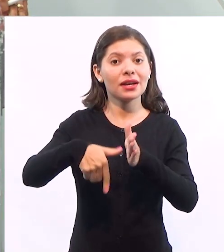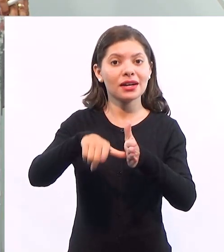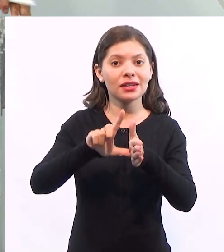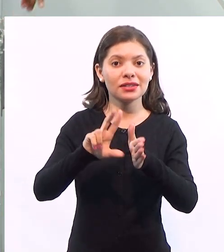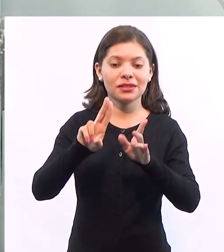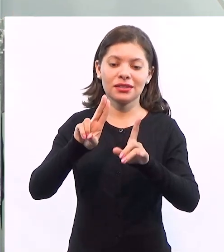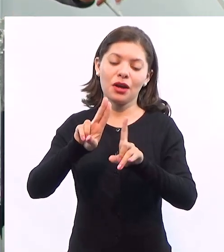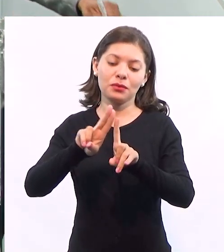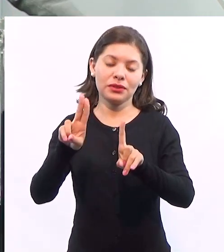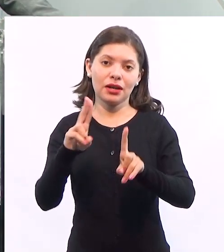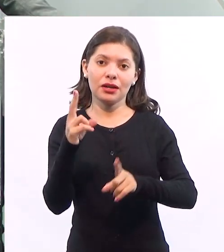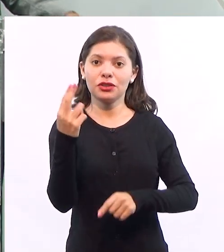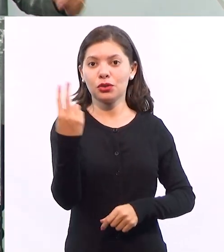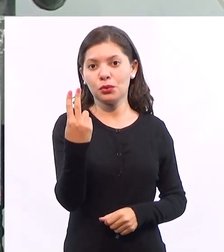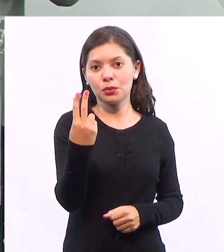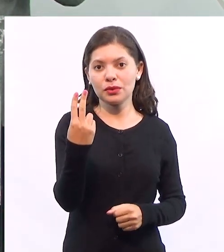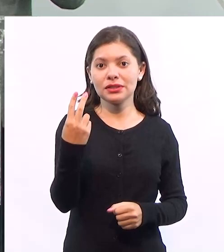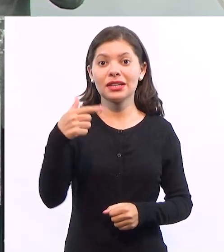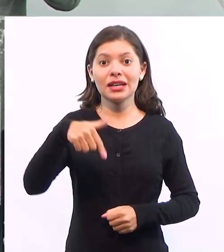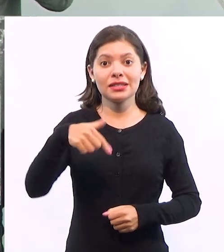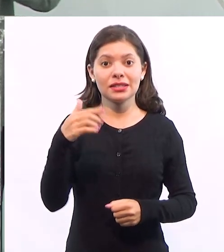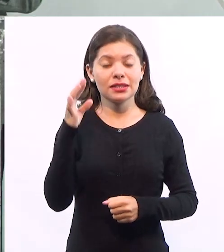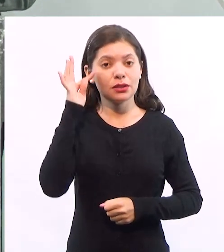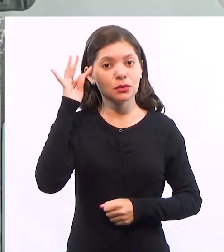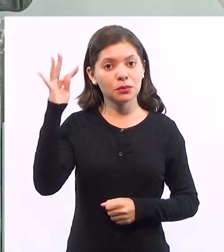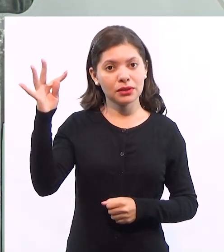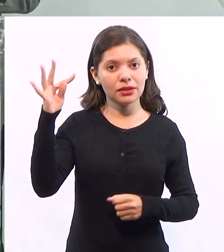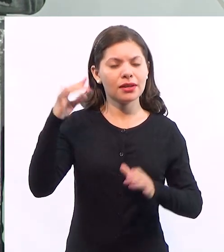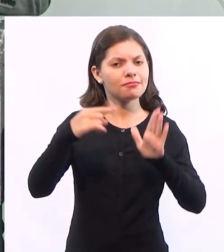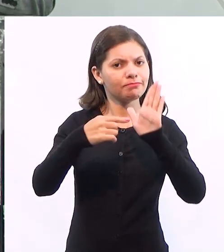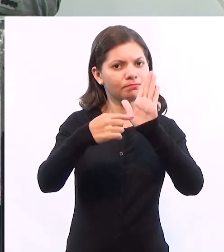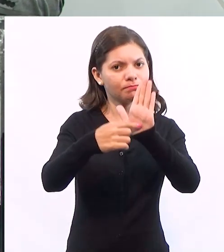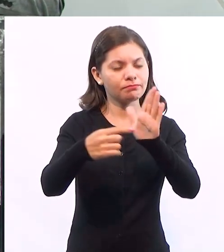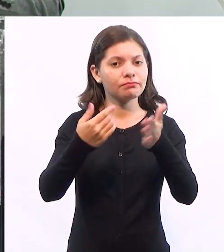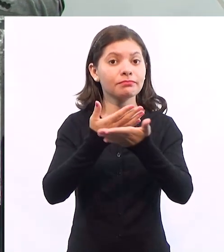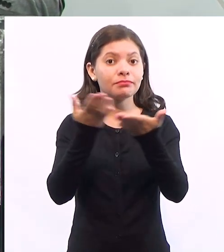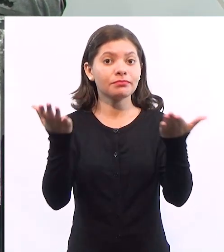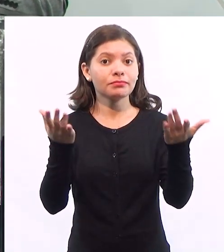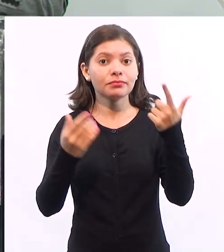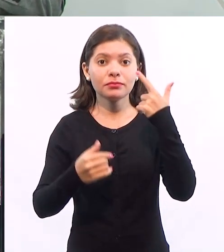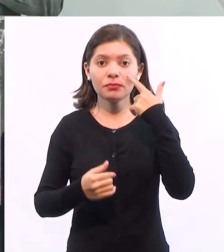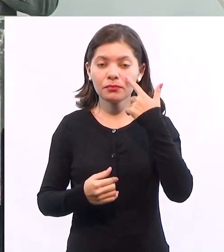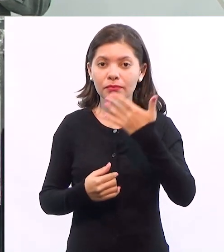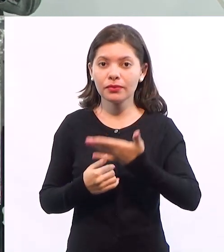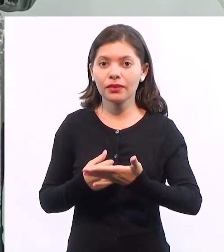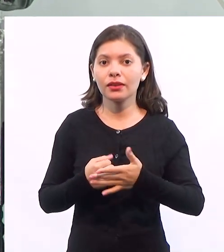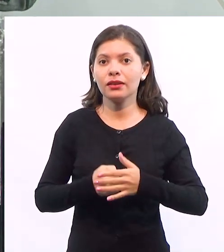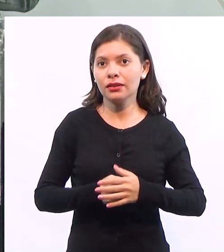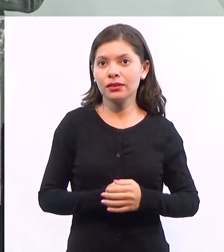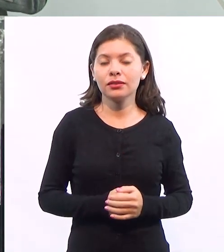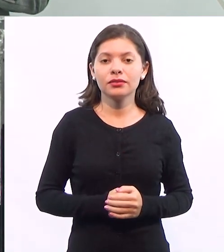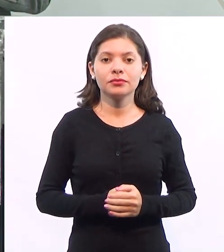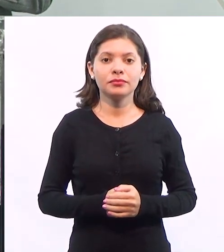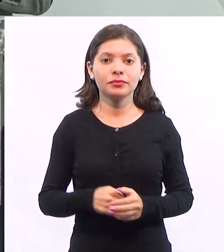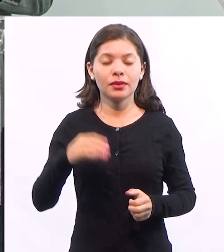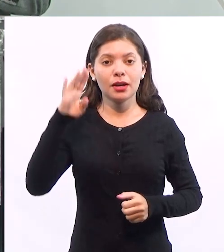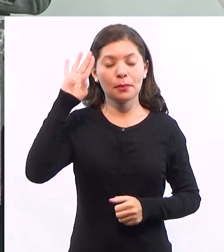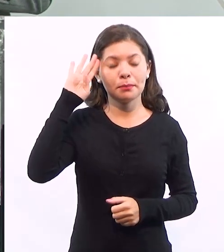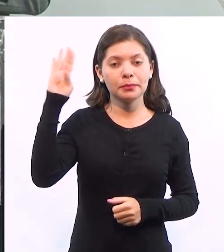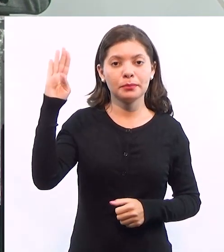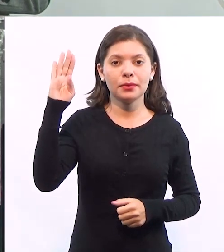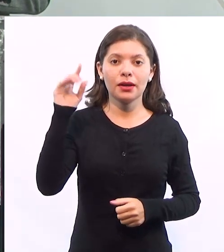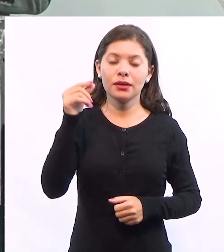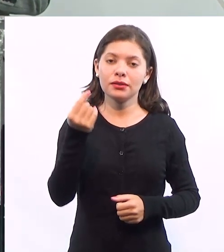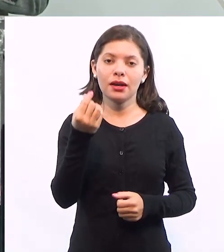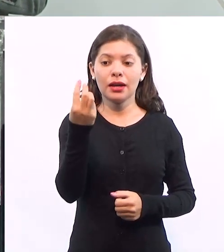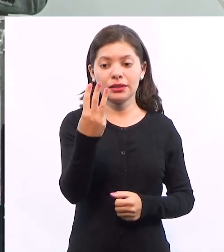mesmo eu te disse, que ó, essas teorias, né, que nós estamos apresentando aqui, ó, nós vamos apresentar aqui as teorias principais,